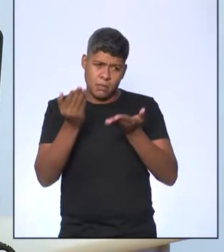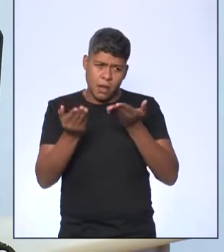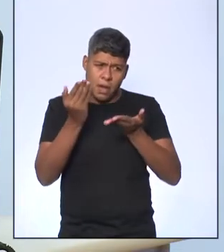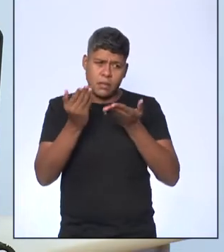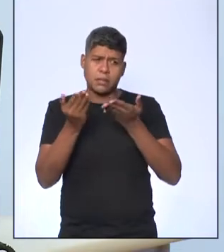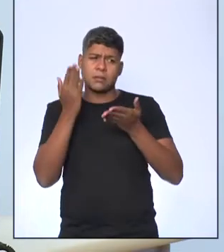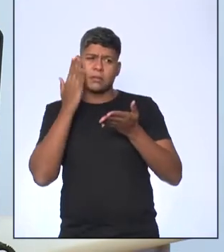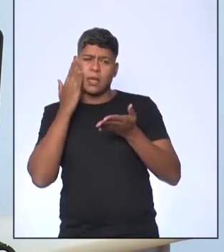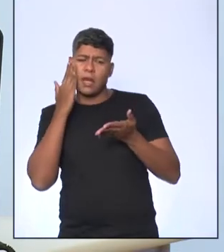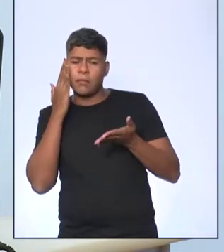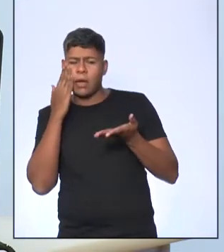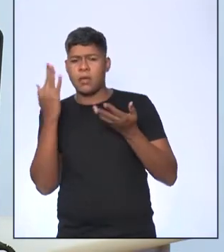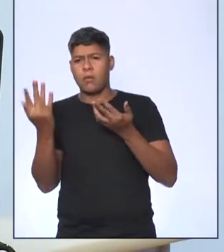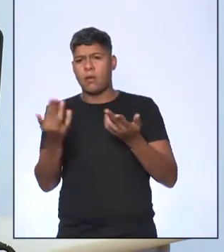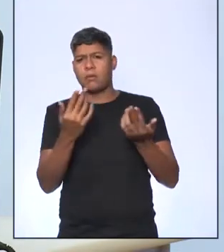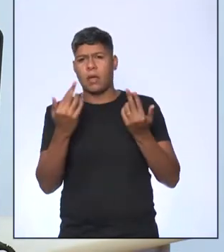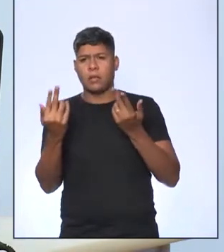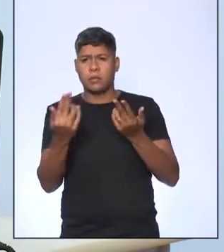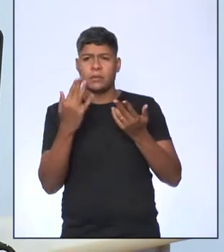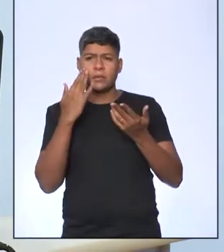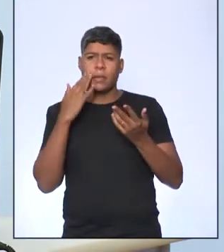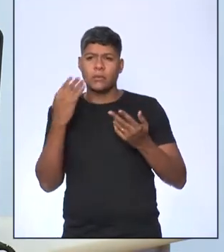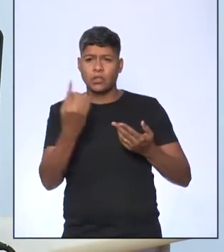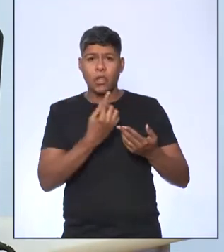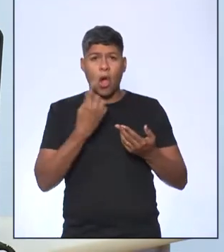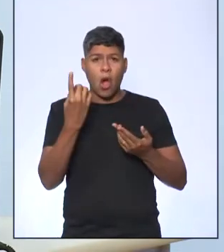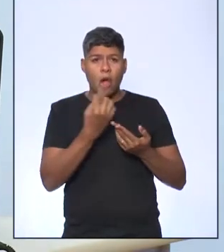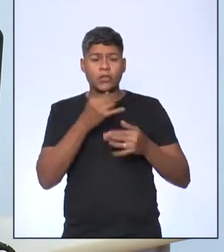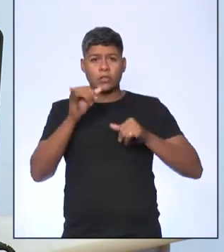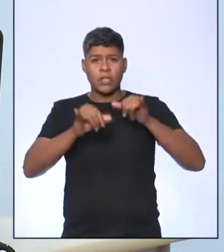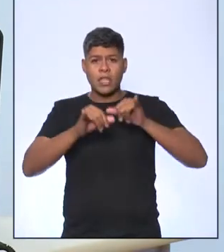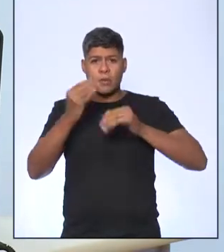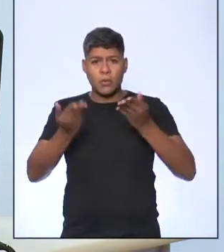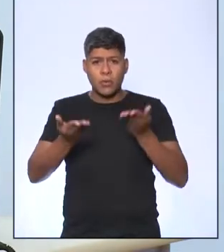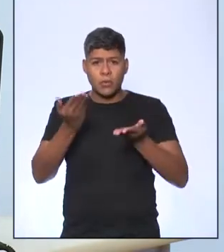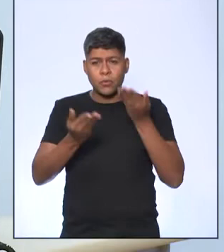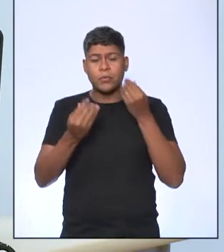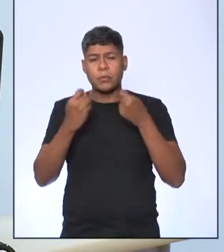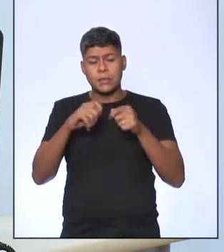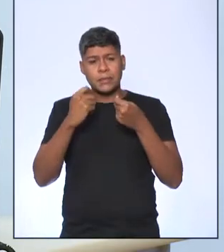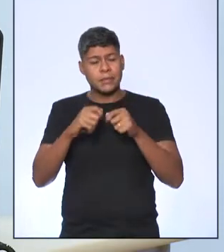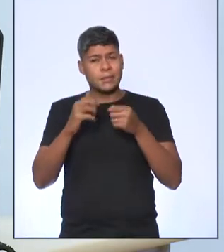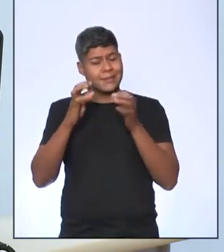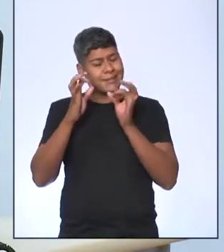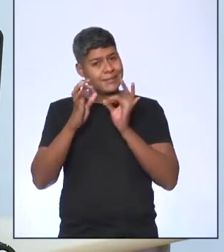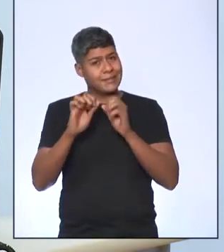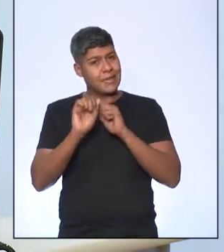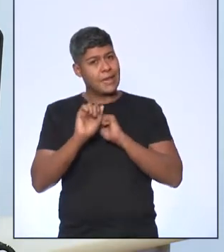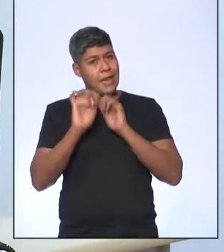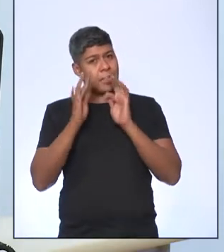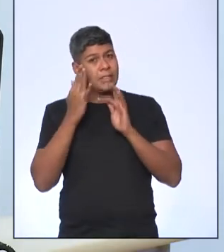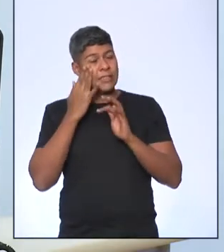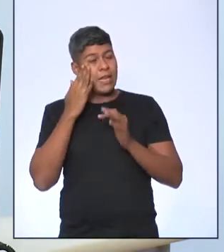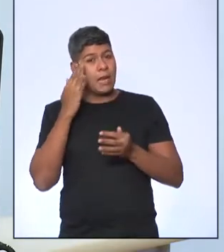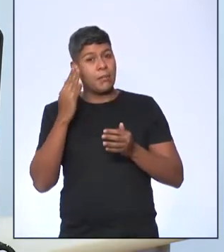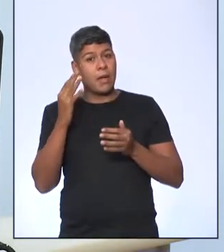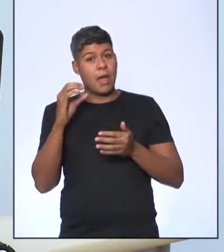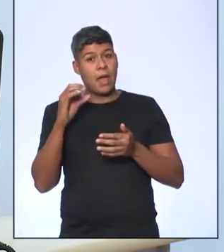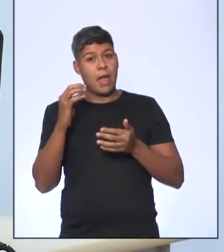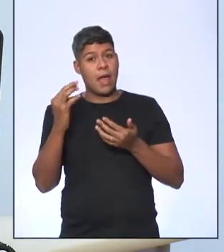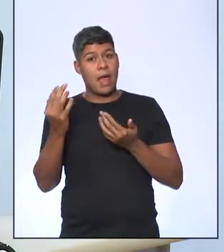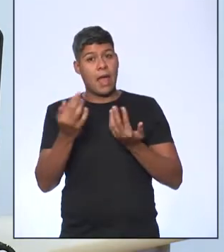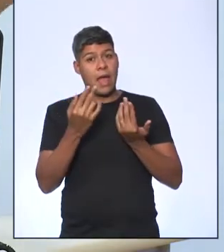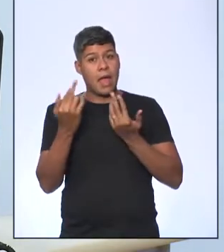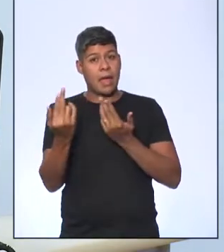uma reação de igualdade. Só que no nosso equilíbrio químico, a gente vai ter que levar isso bem claro, que não é uma reação de